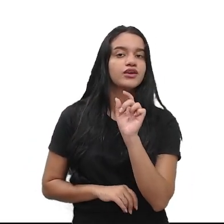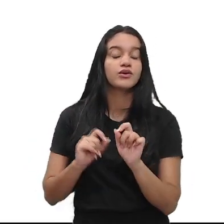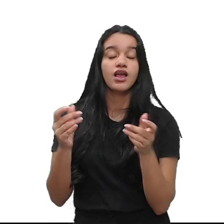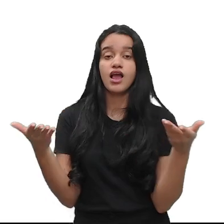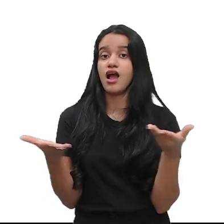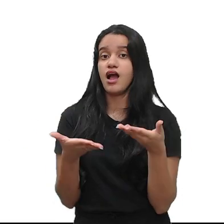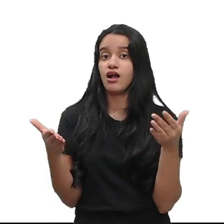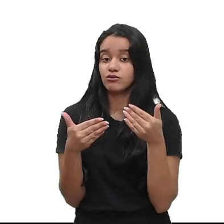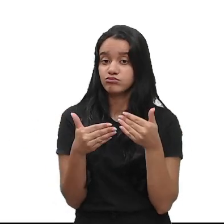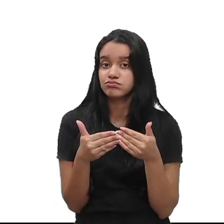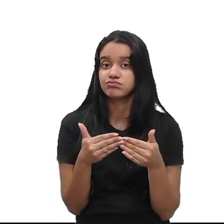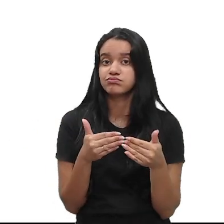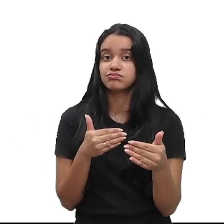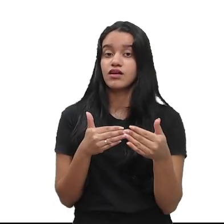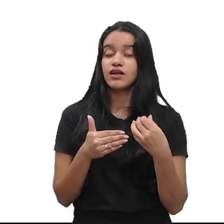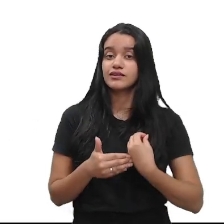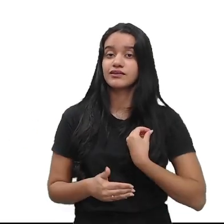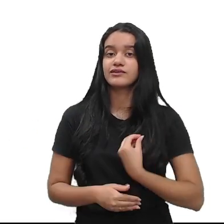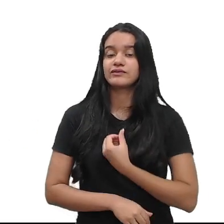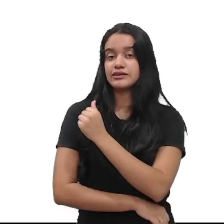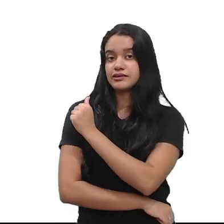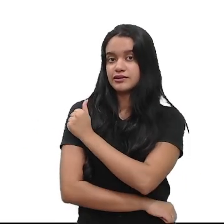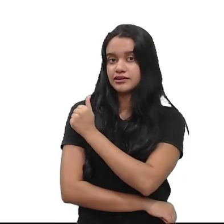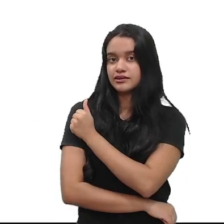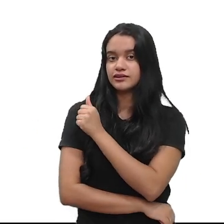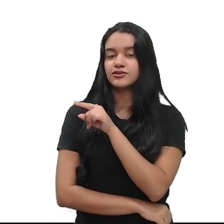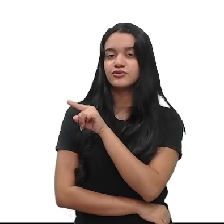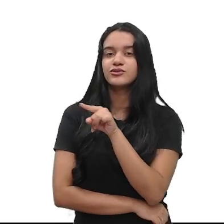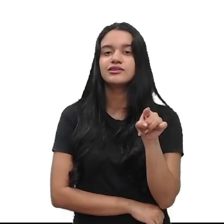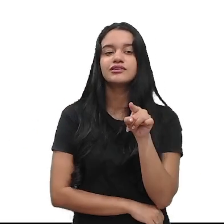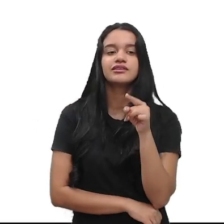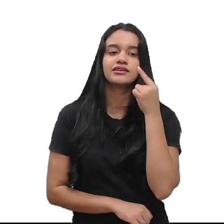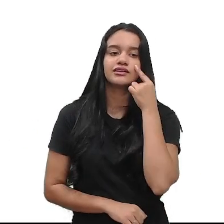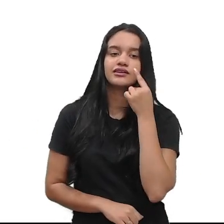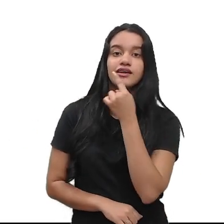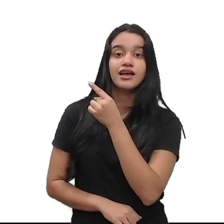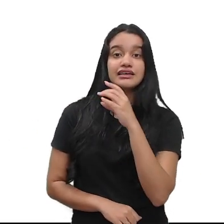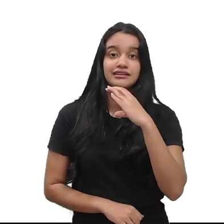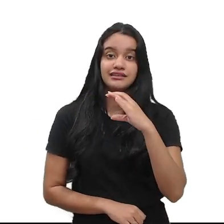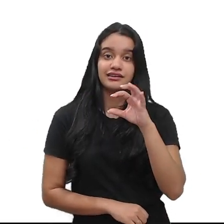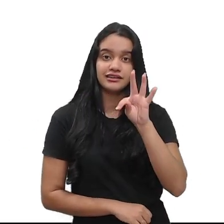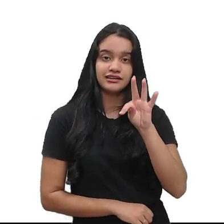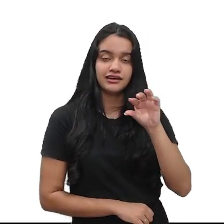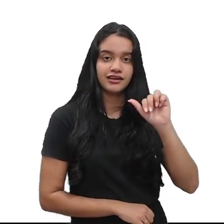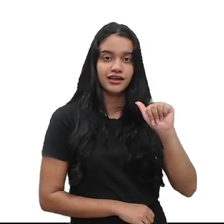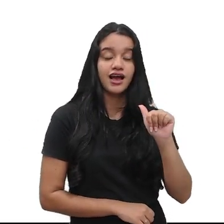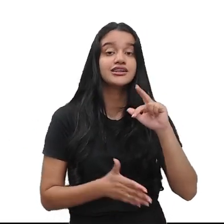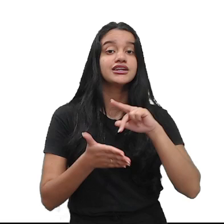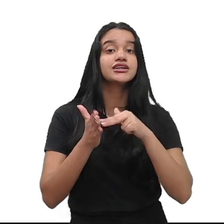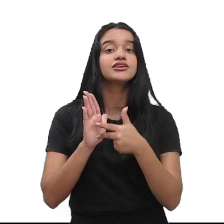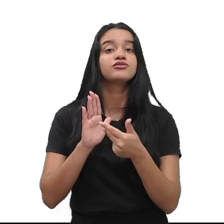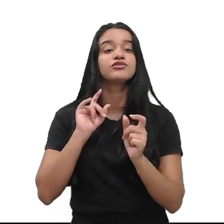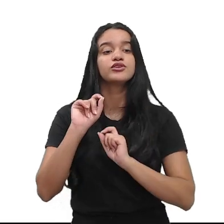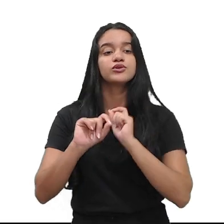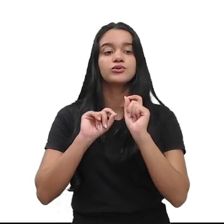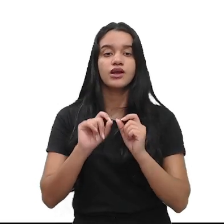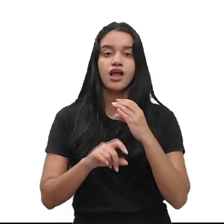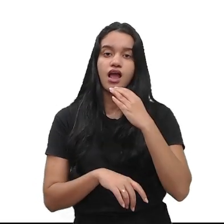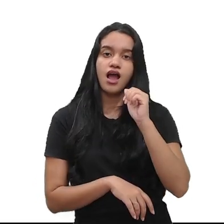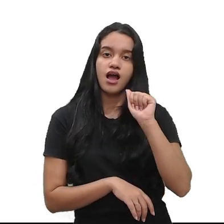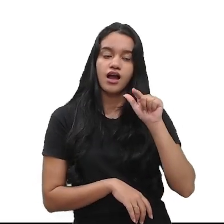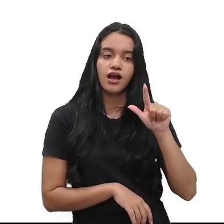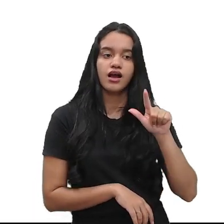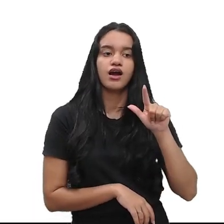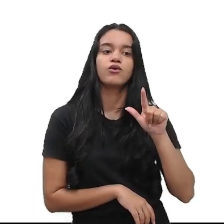agora, de agora em diante, na vida de estudante de vocês, essa sigla CTA, ela significa call to action, que